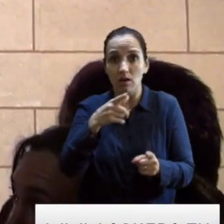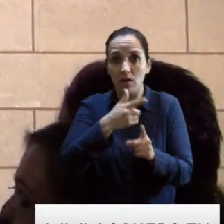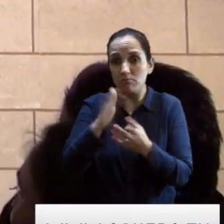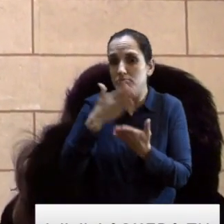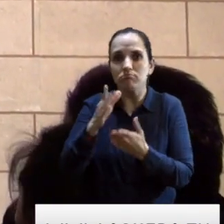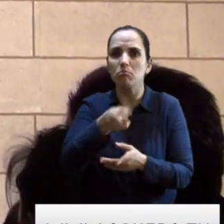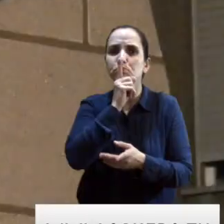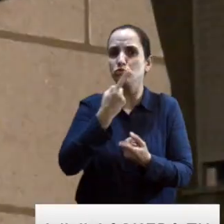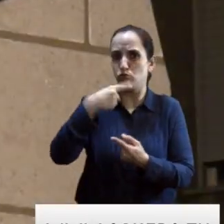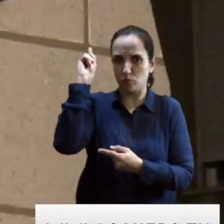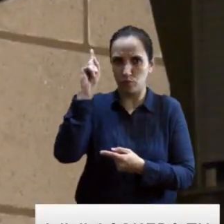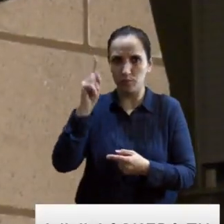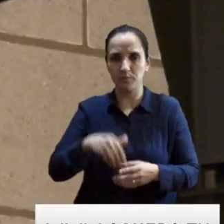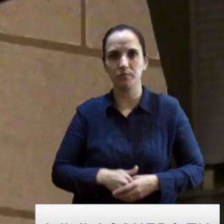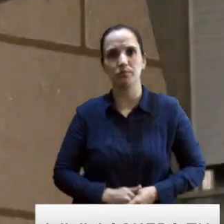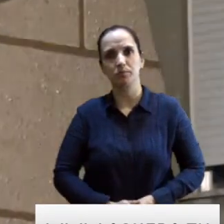descolei ainda não se calou.